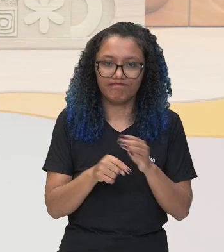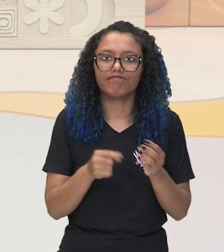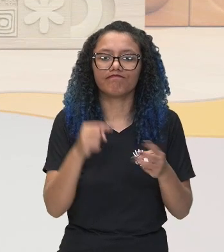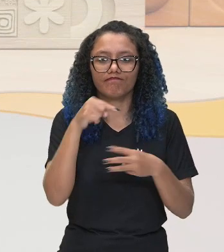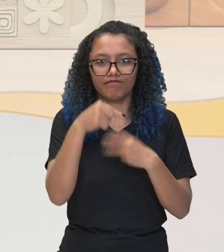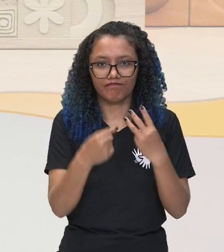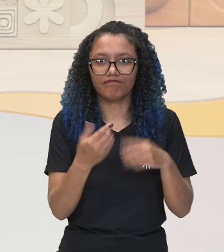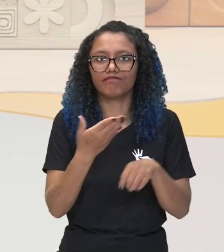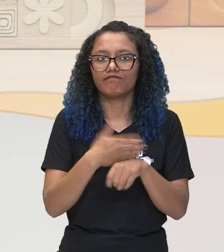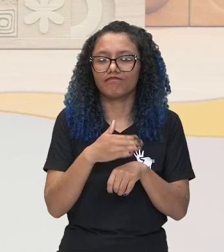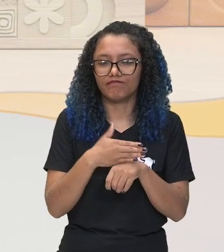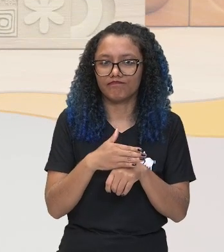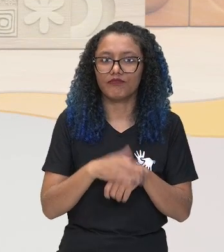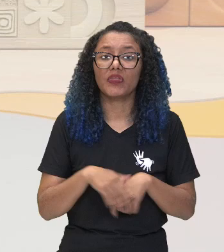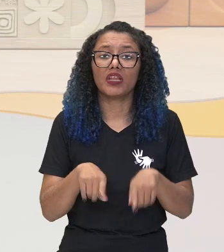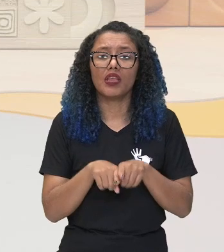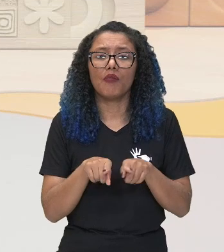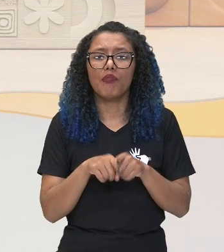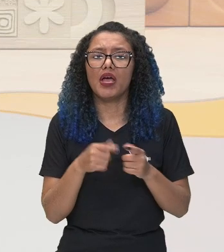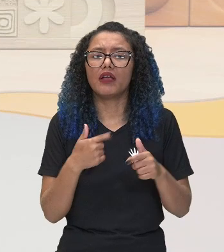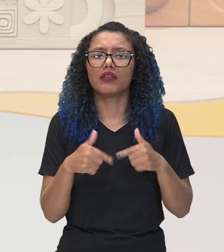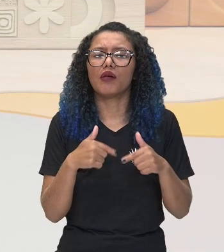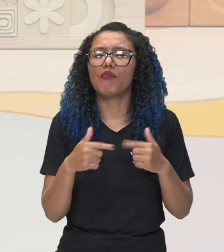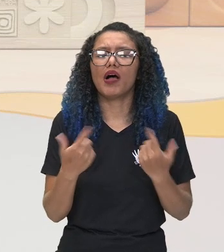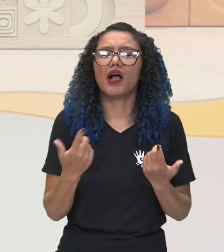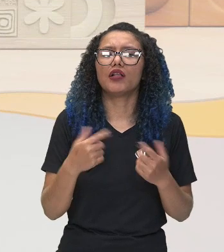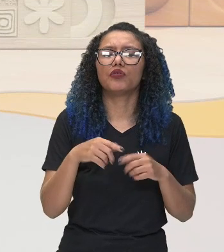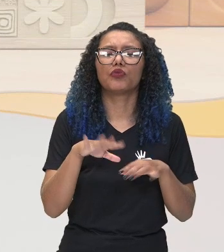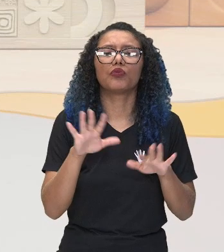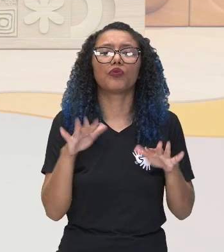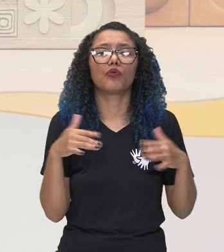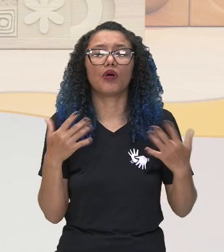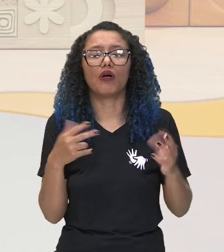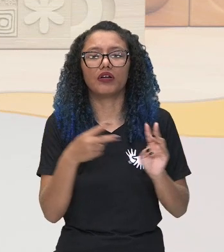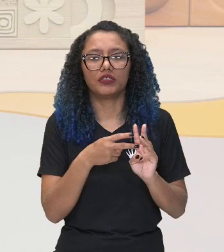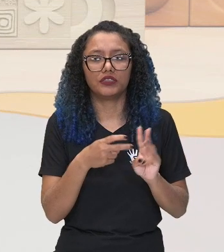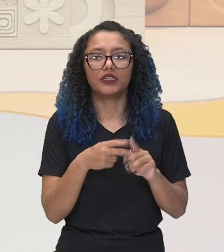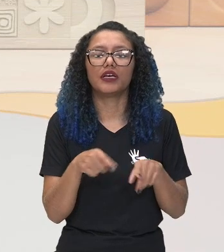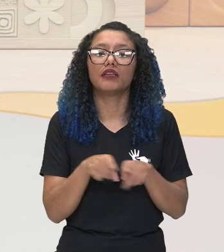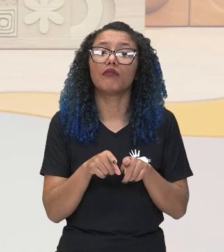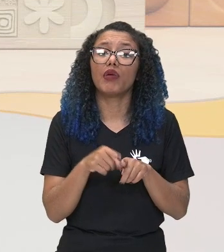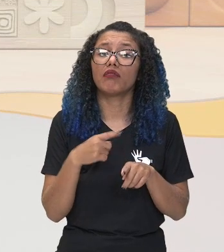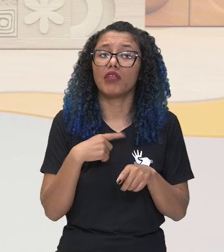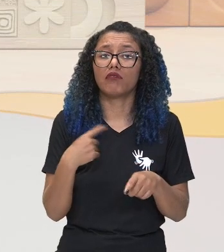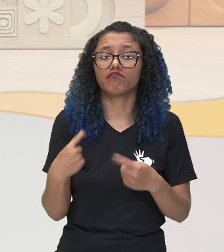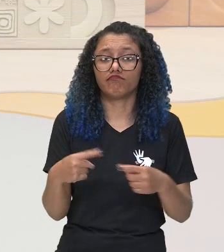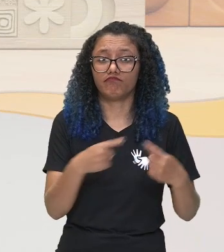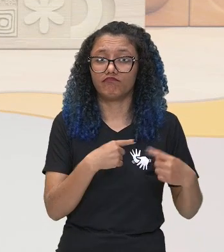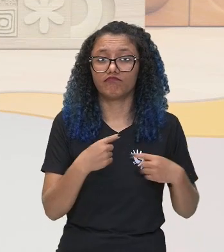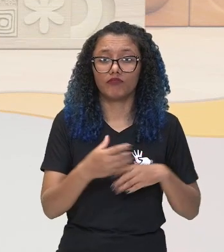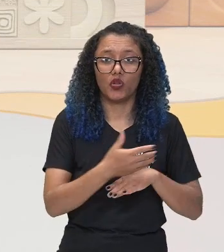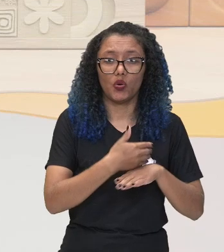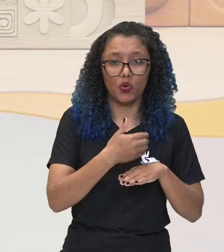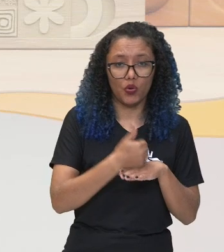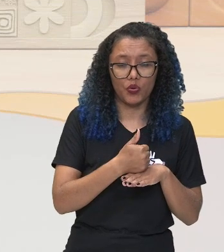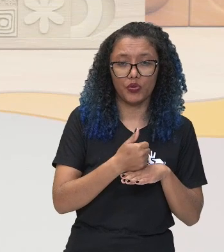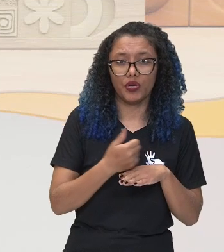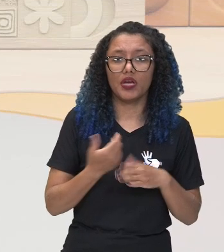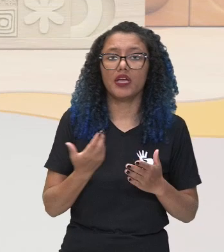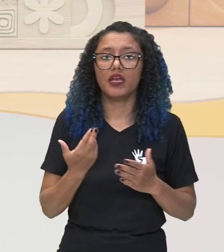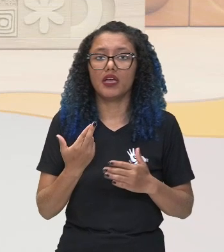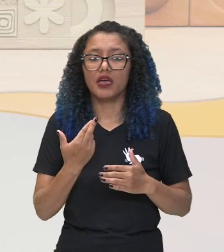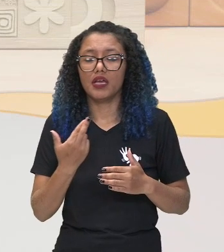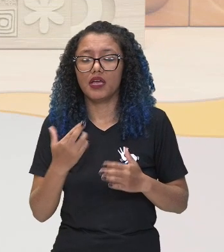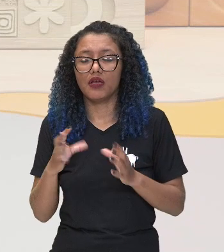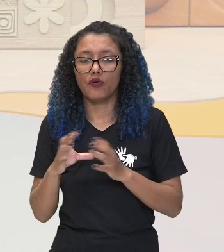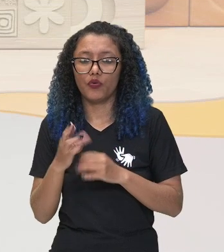dos nativos e também haverá divergências entre colonos e jesuítas em relação ao uso da mão